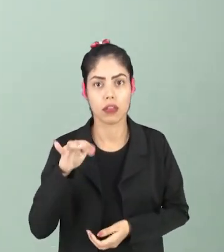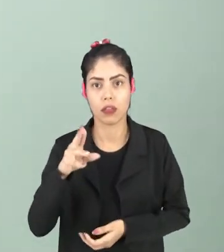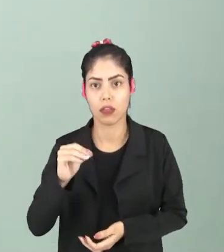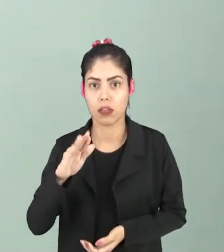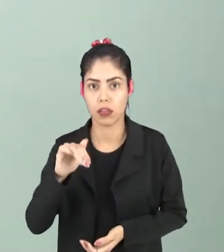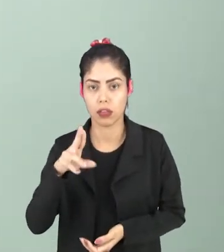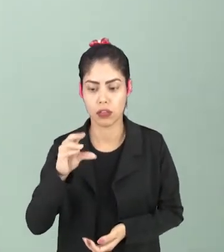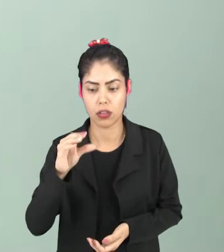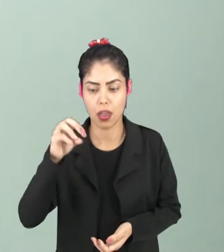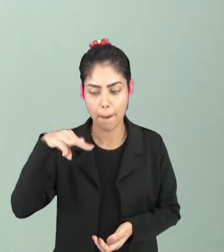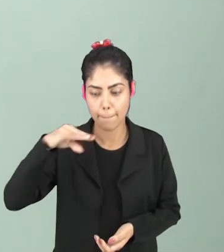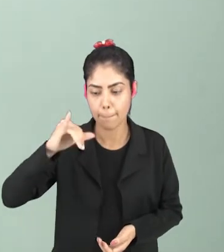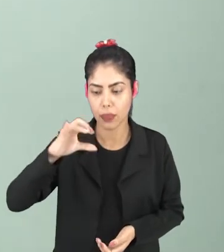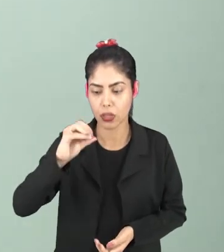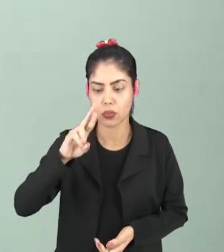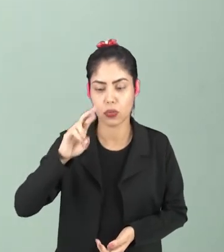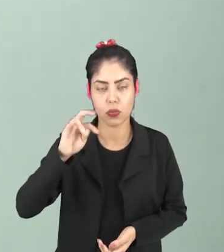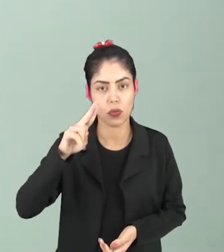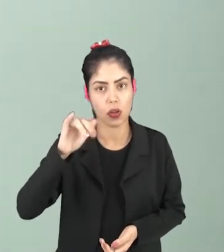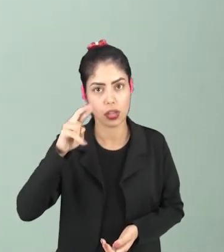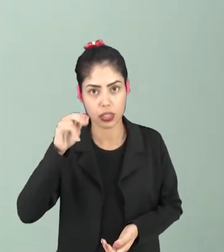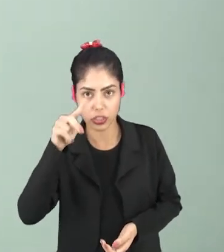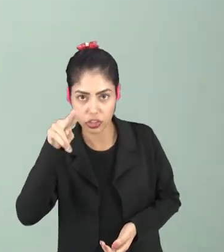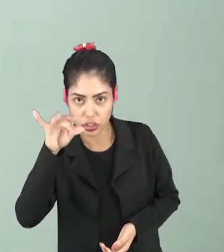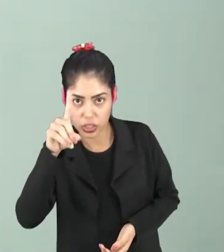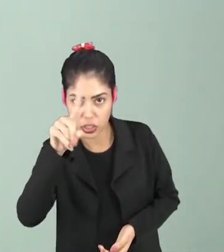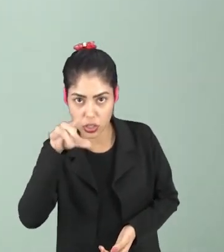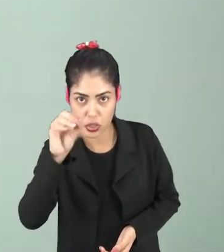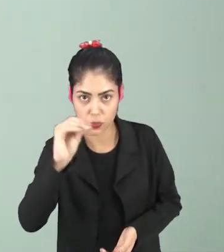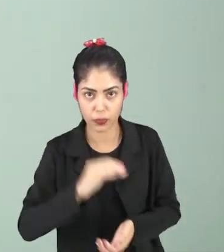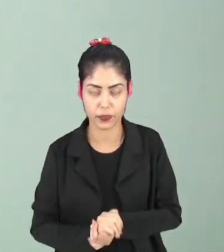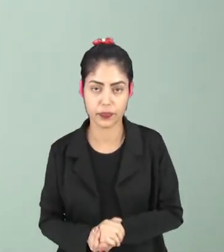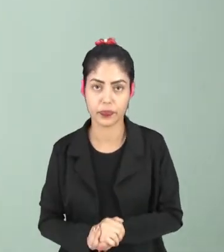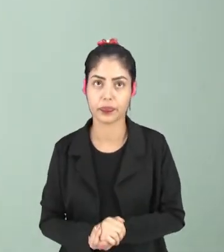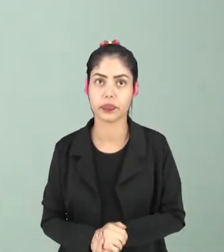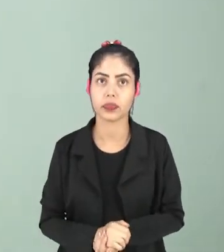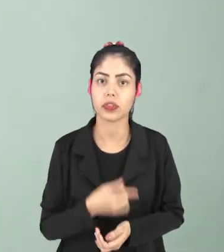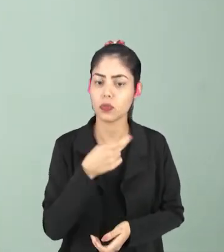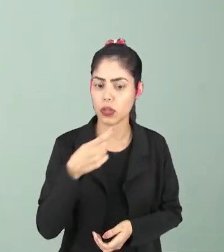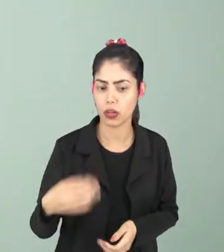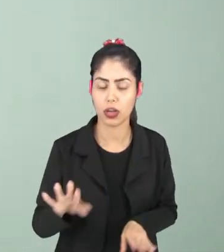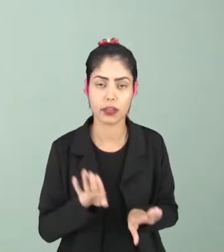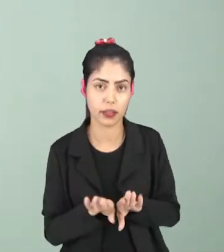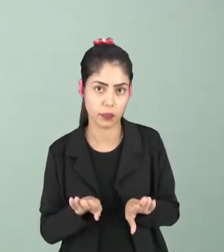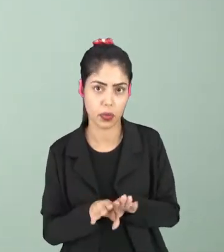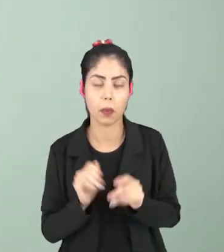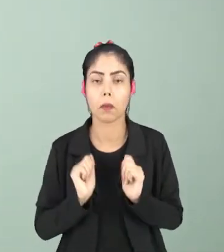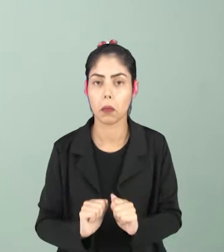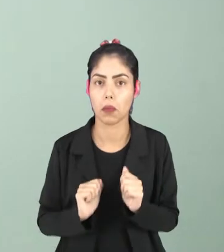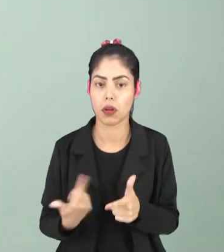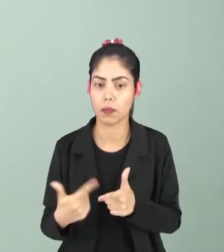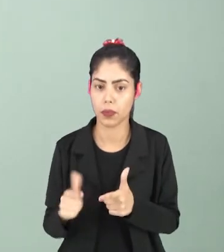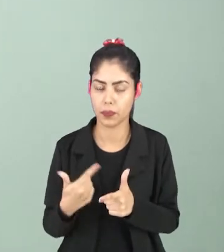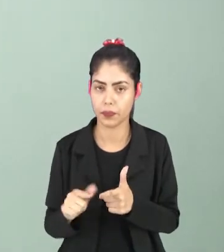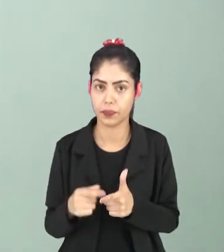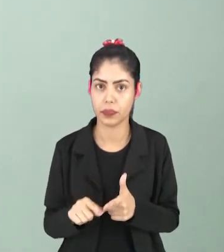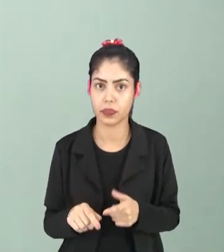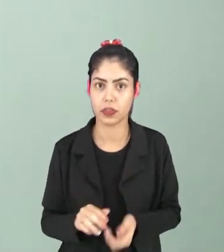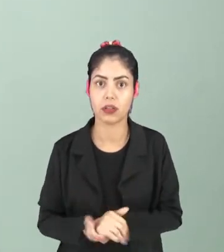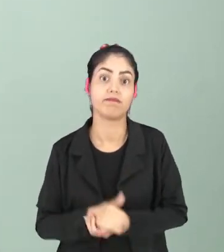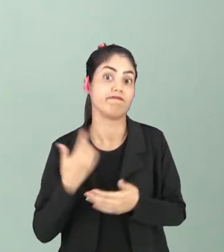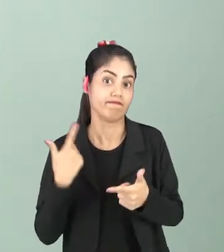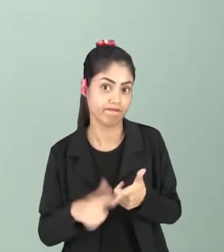tá, gente? Isso aí envolve questões de saúde. Um alimento contaminado por uma bactéria, por exemplo, pode causar